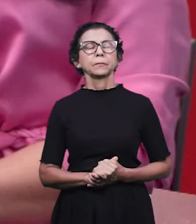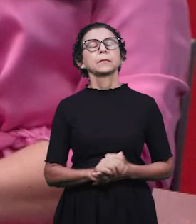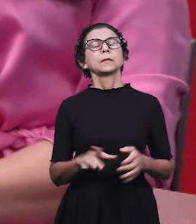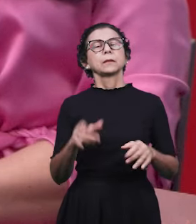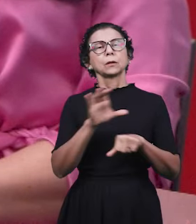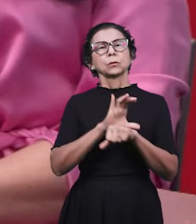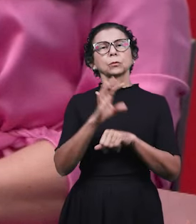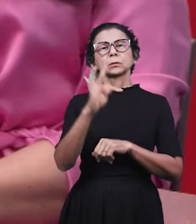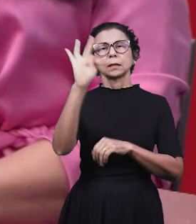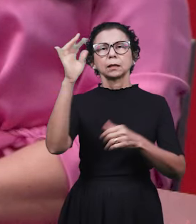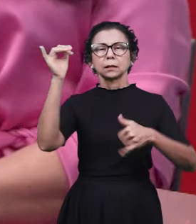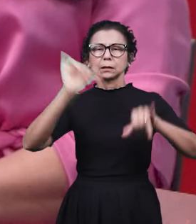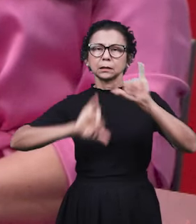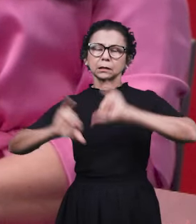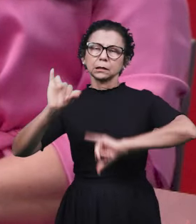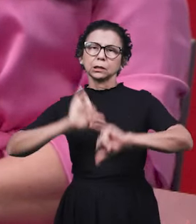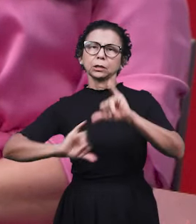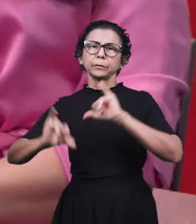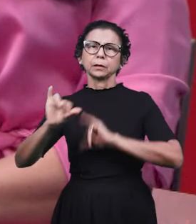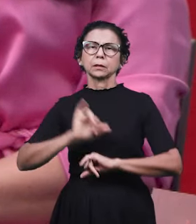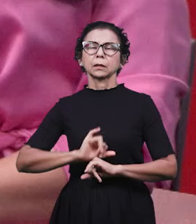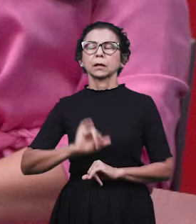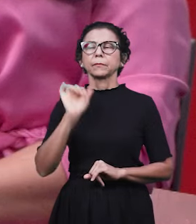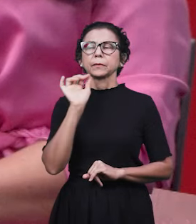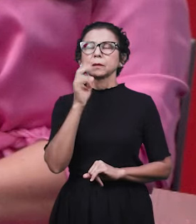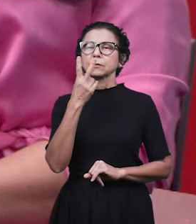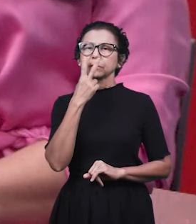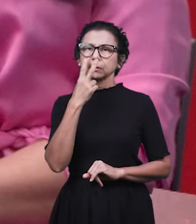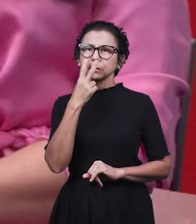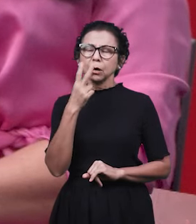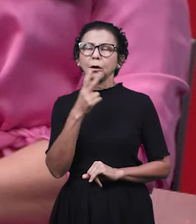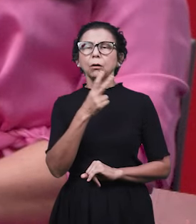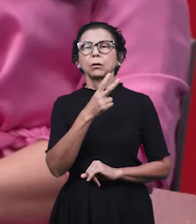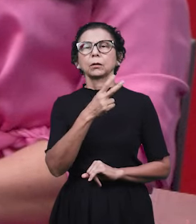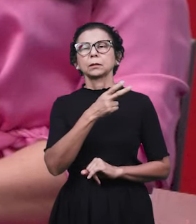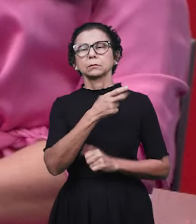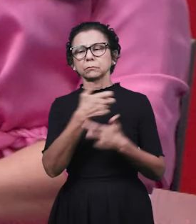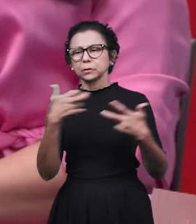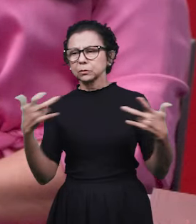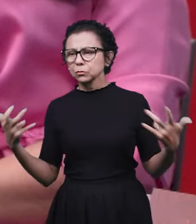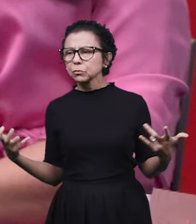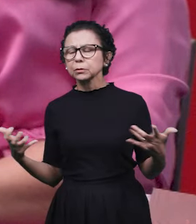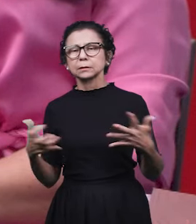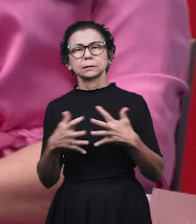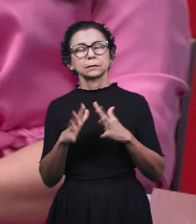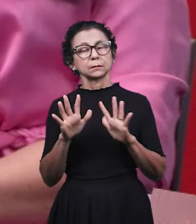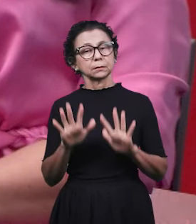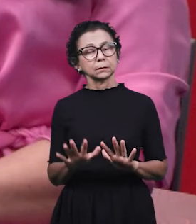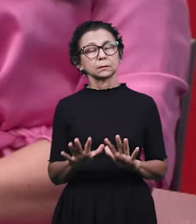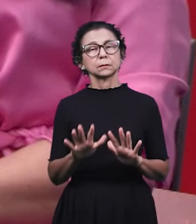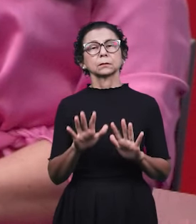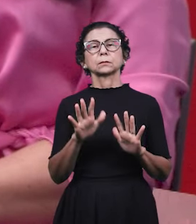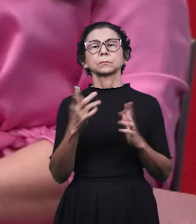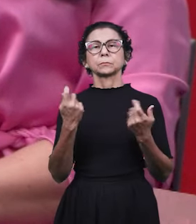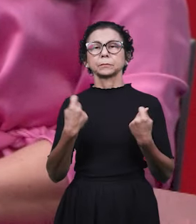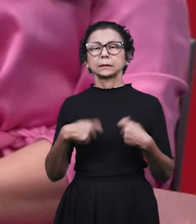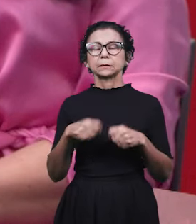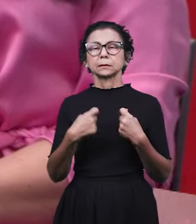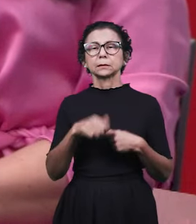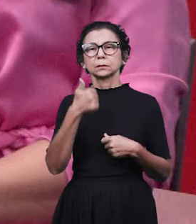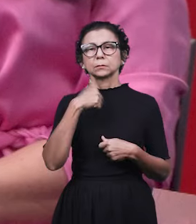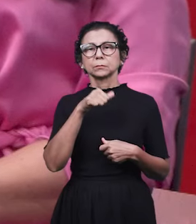química. O de Vitória vai ter o de eletrônica. Cada campus tem um perfil. Então, os pais precisam conhecer o perfil